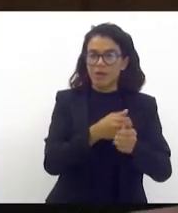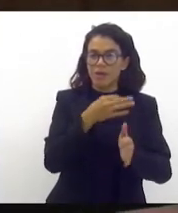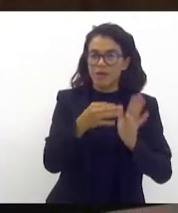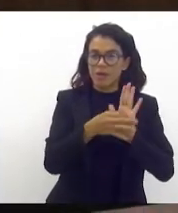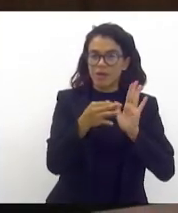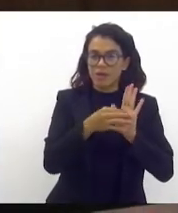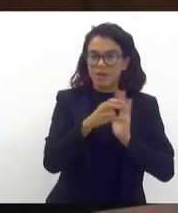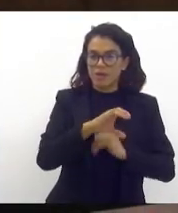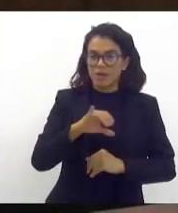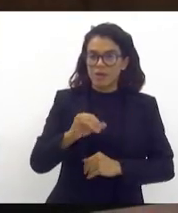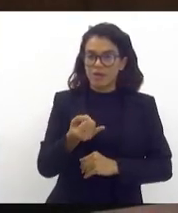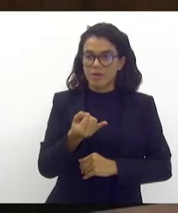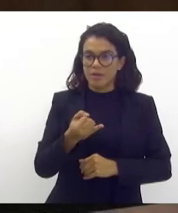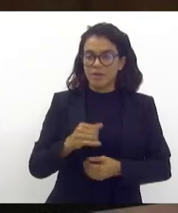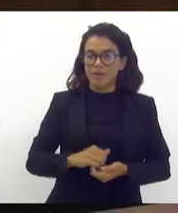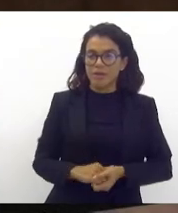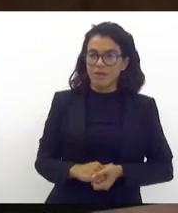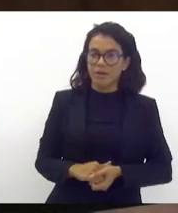senhor presidente.